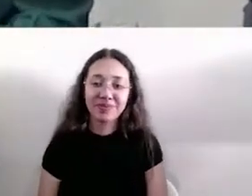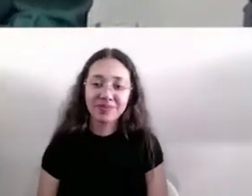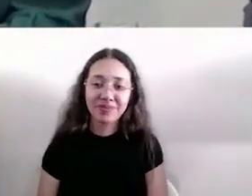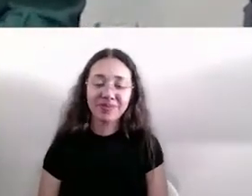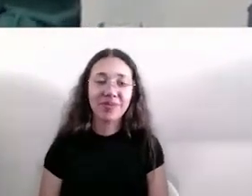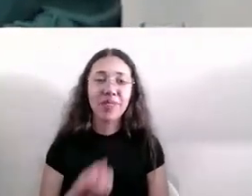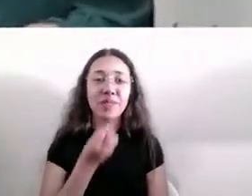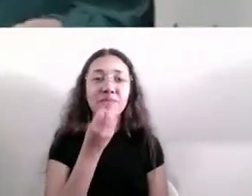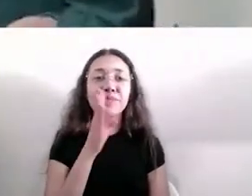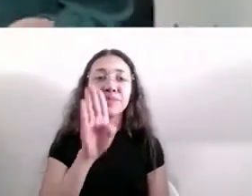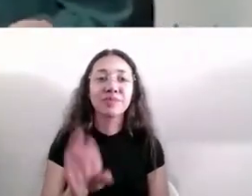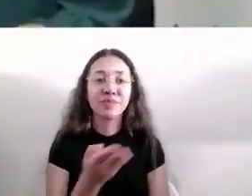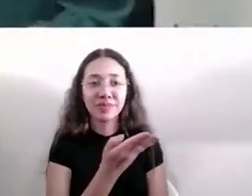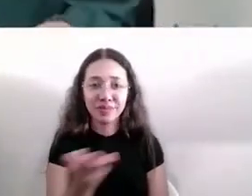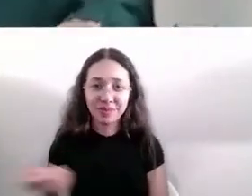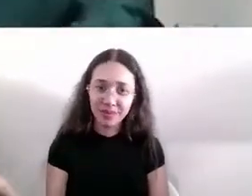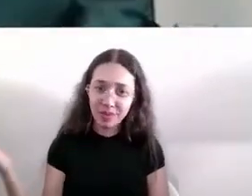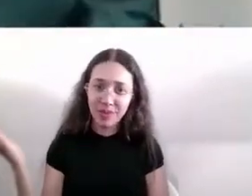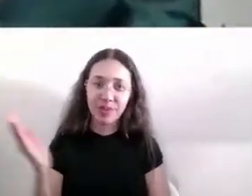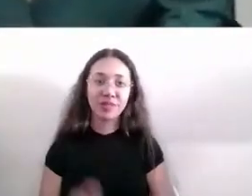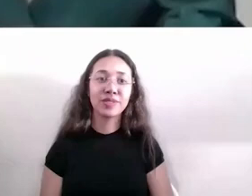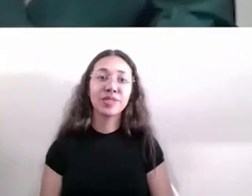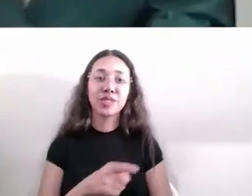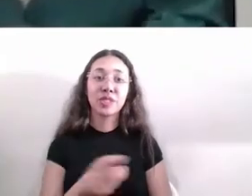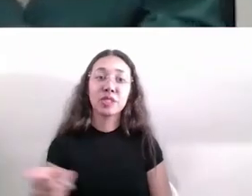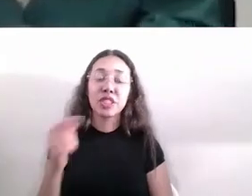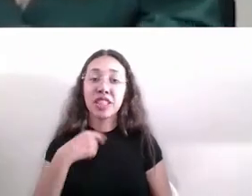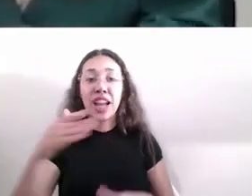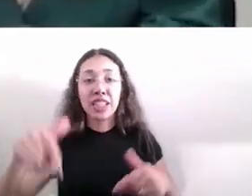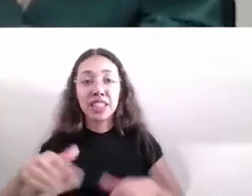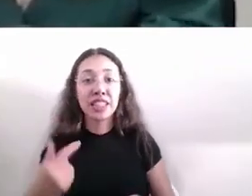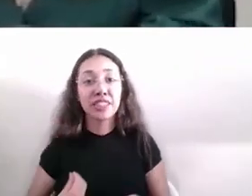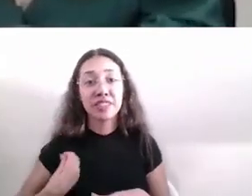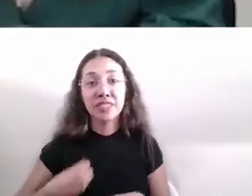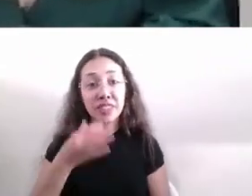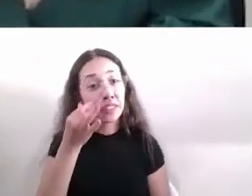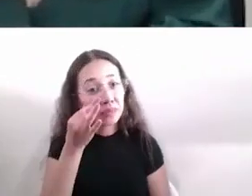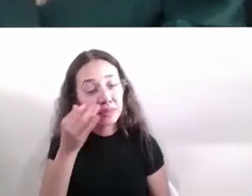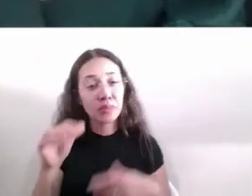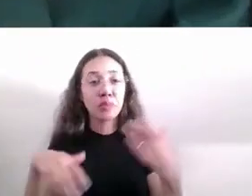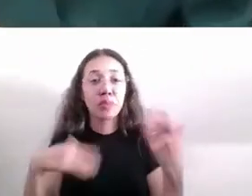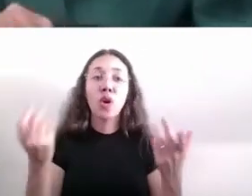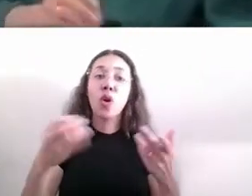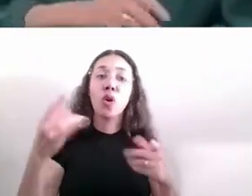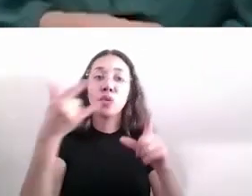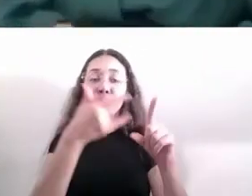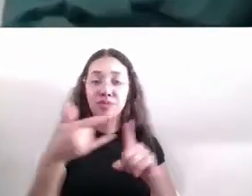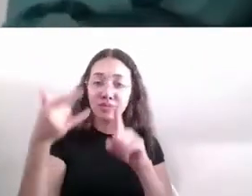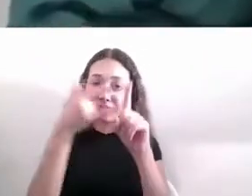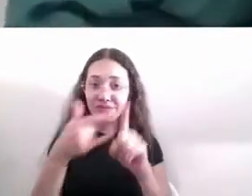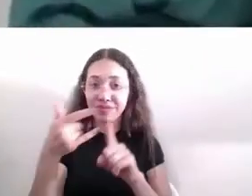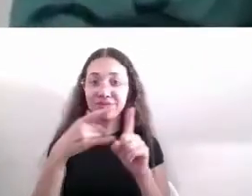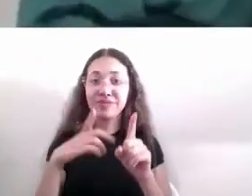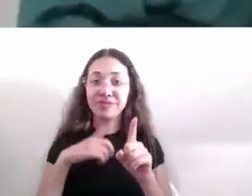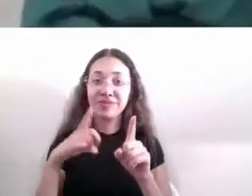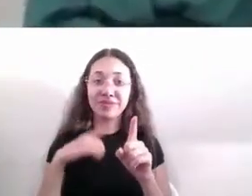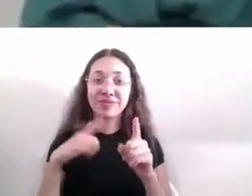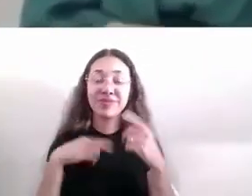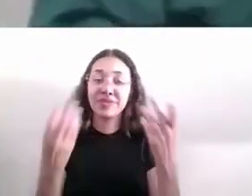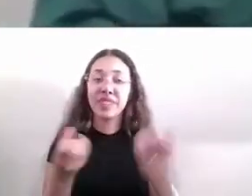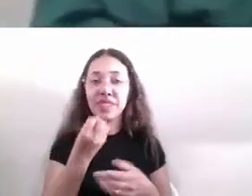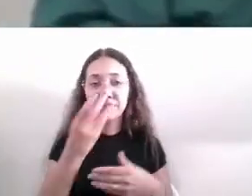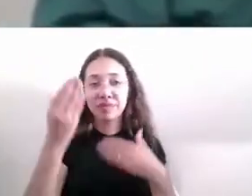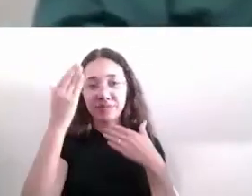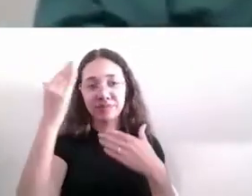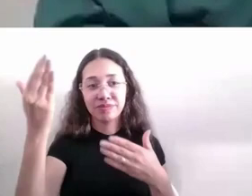todos presentes, sejam presencialmente, seja nos acompanhando virtualmente. Eu reitero os cumprimentos já